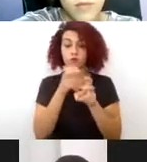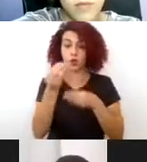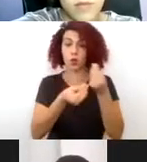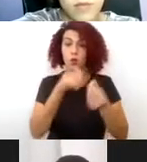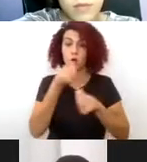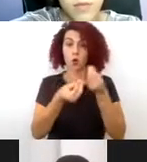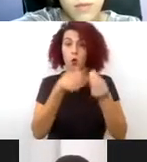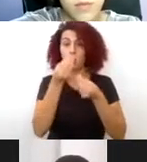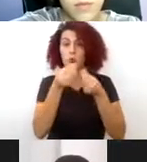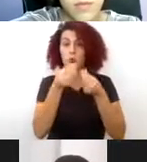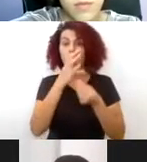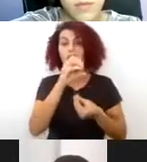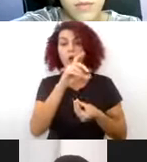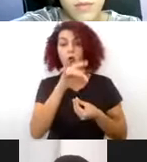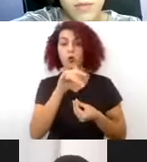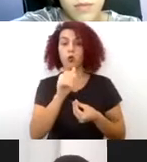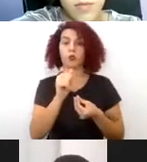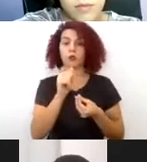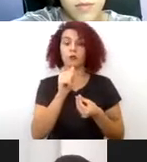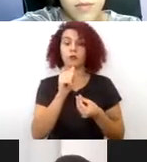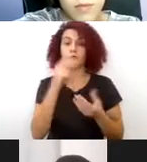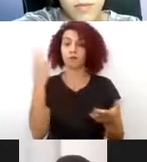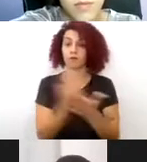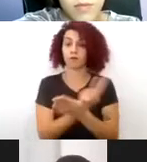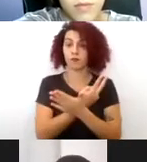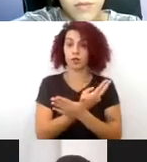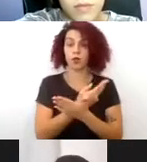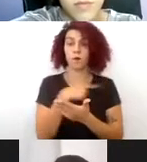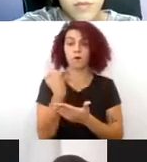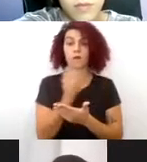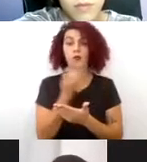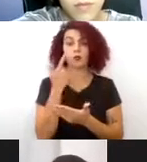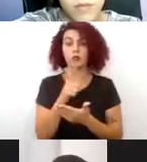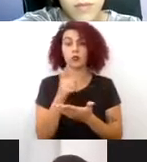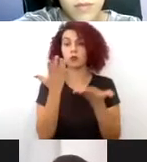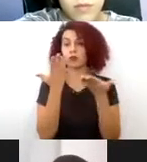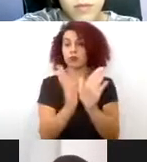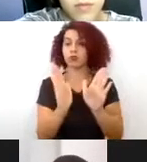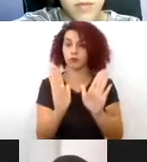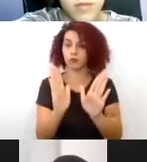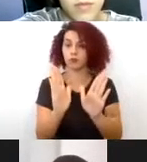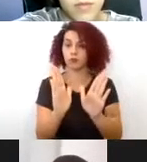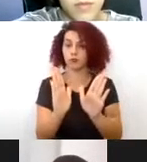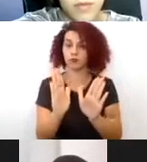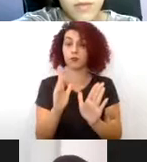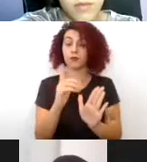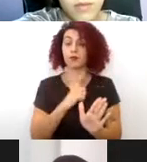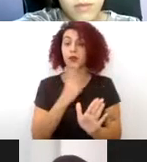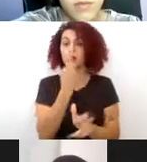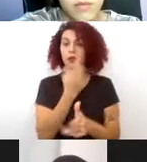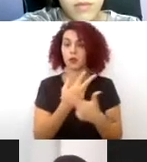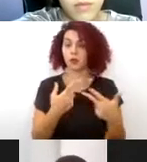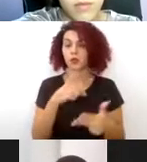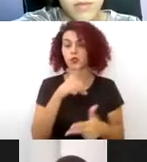nos atingir para que a gente possa romper com essa estrutura Colonial E aí tem um detalhe tá esse olhar de 10 Colonial ele